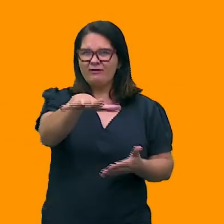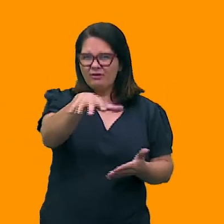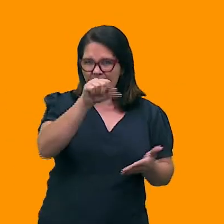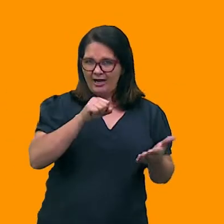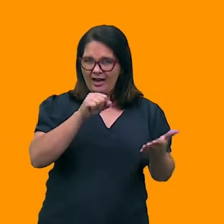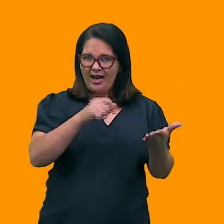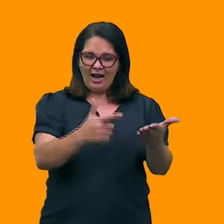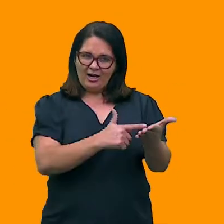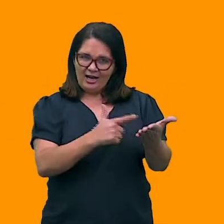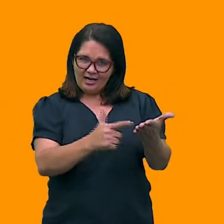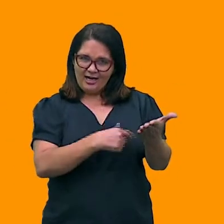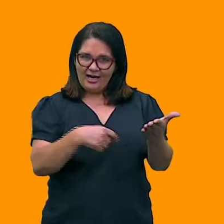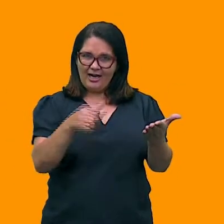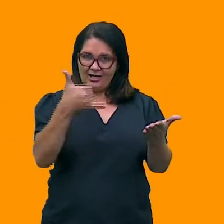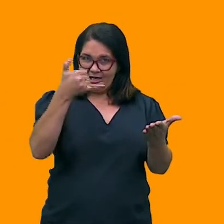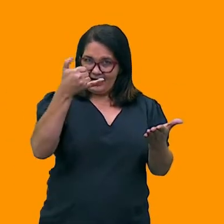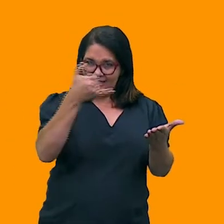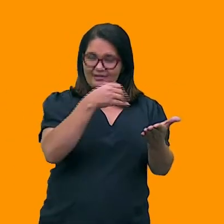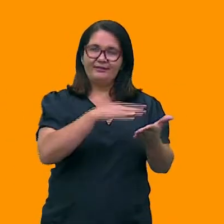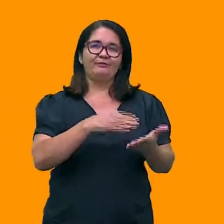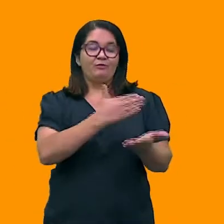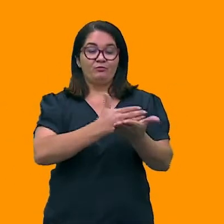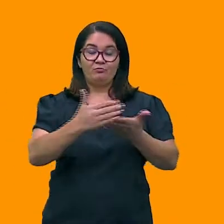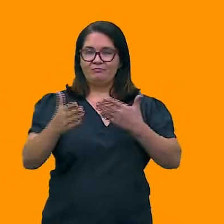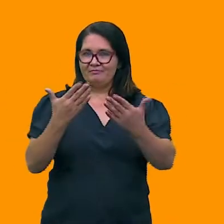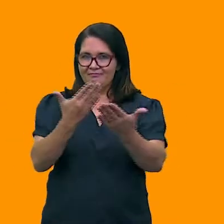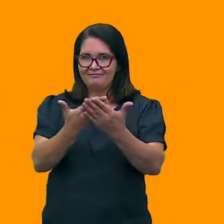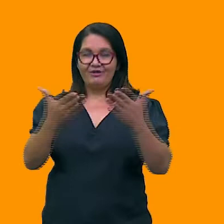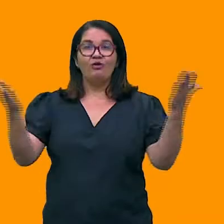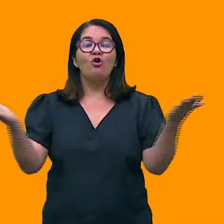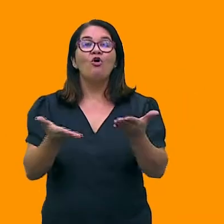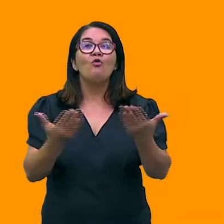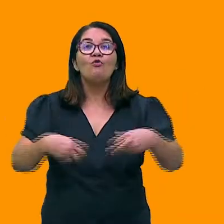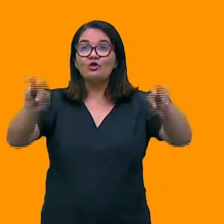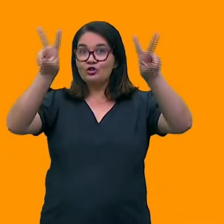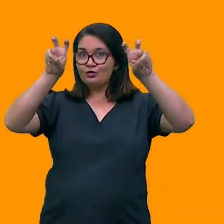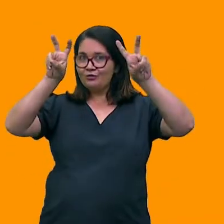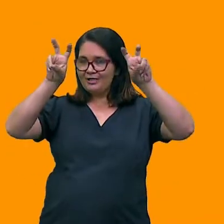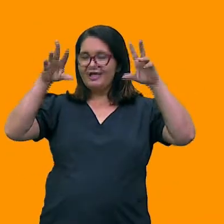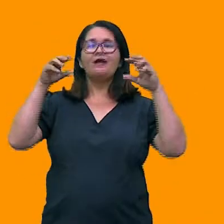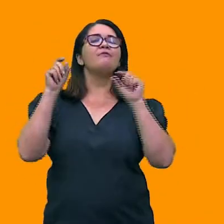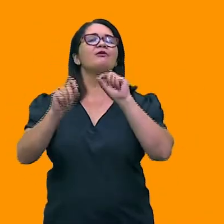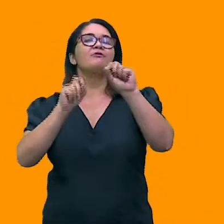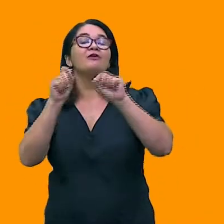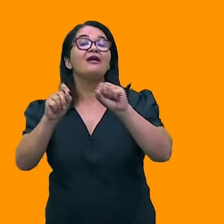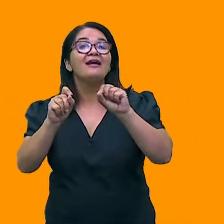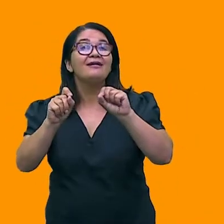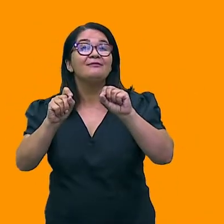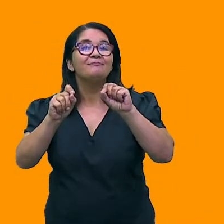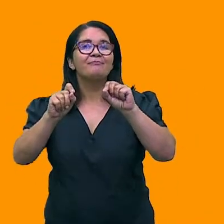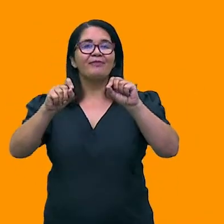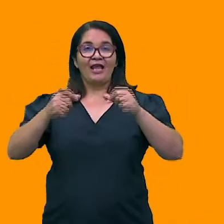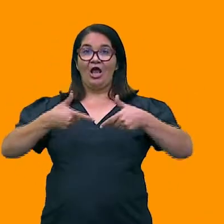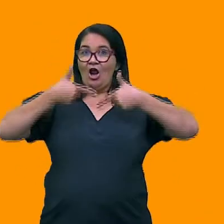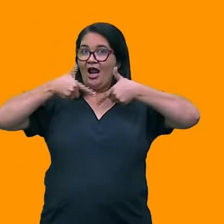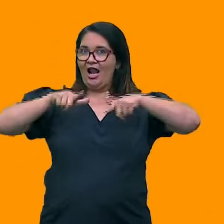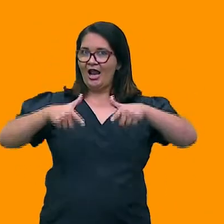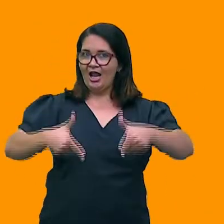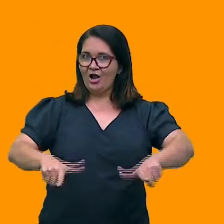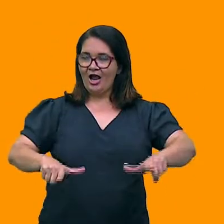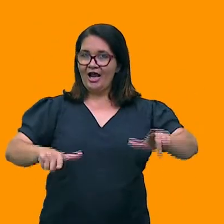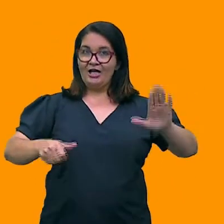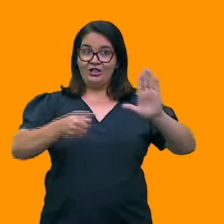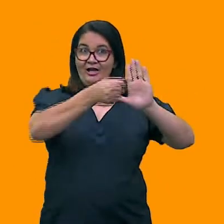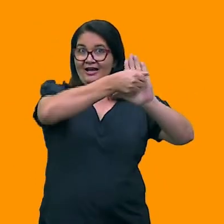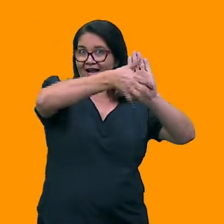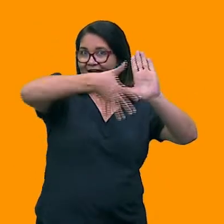mão, que daremos início. Hoje falaremos de figuras de linguagem, que também são chamadas de figura